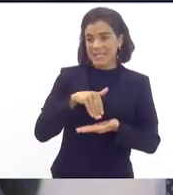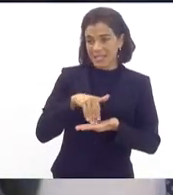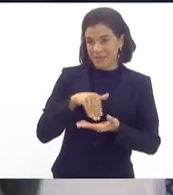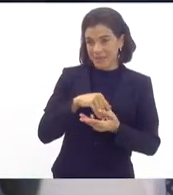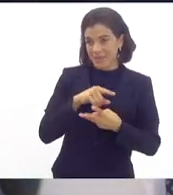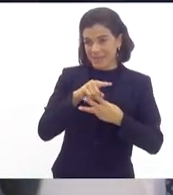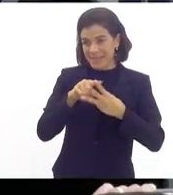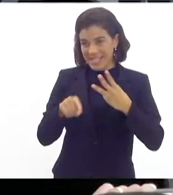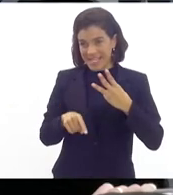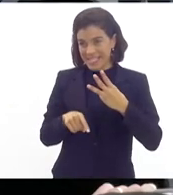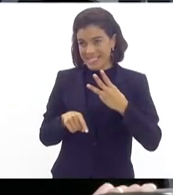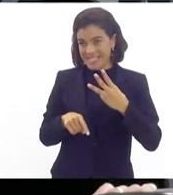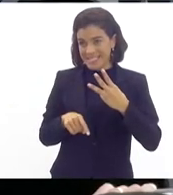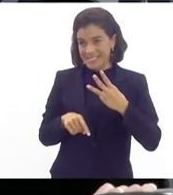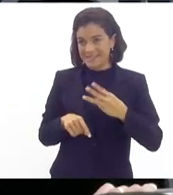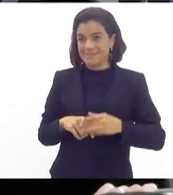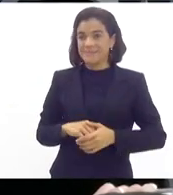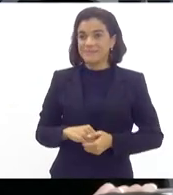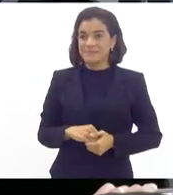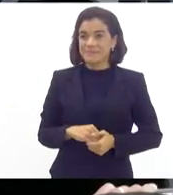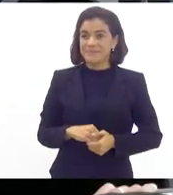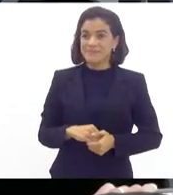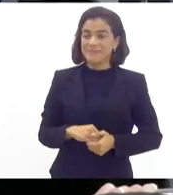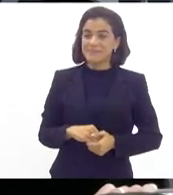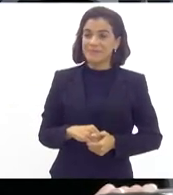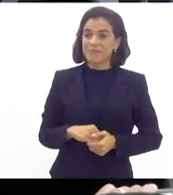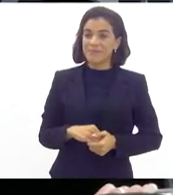três em três. A palavra está com o senhor.